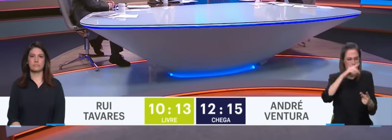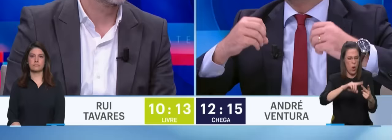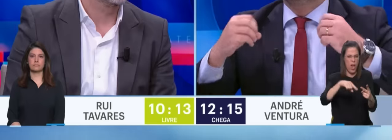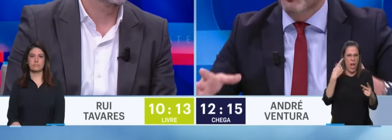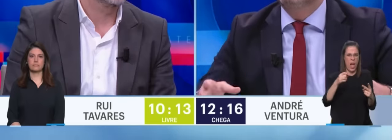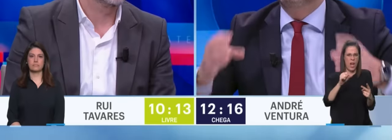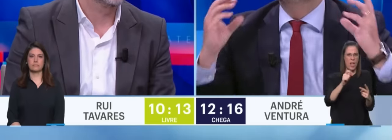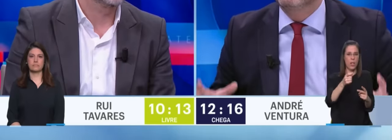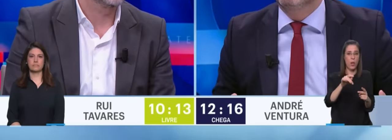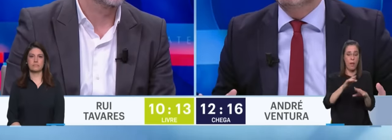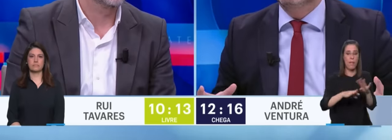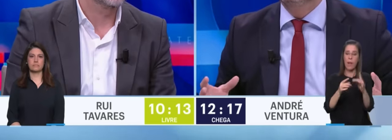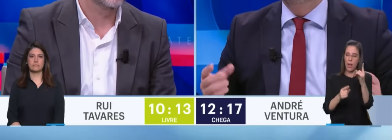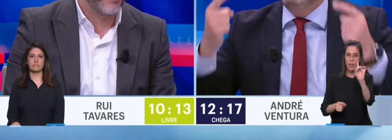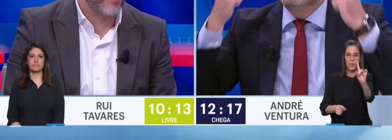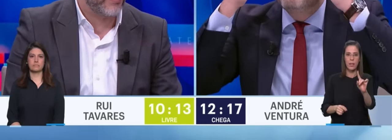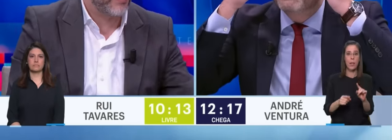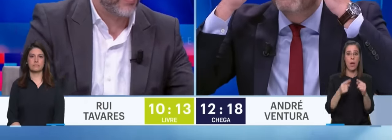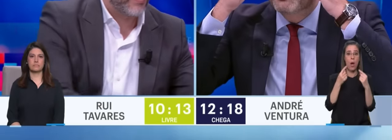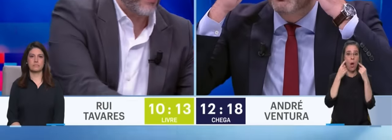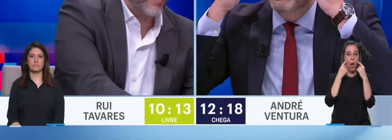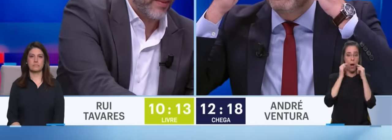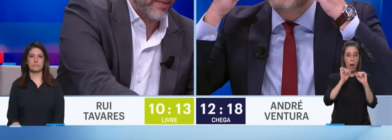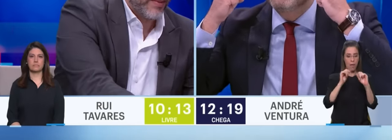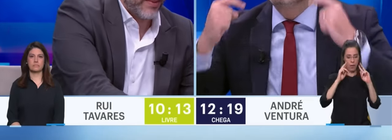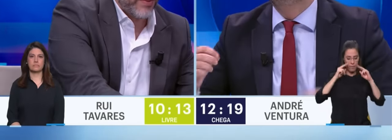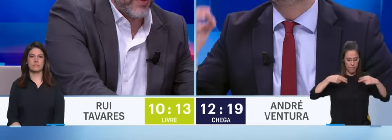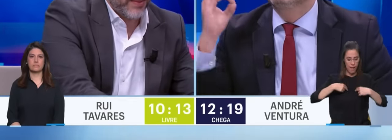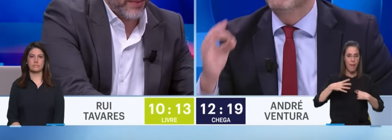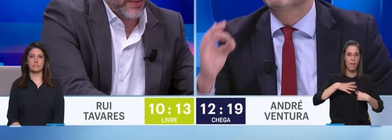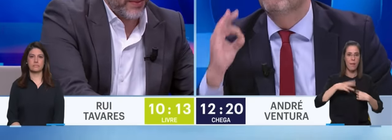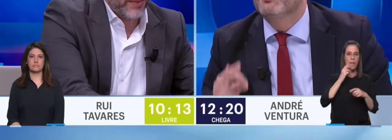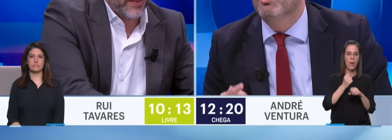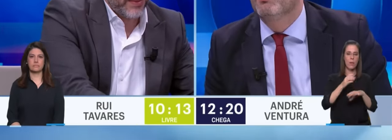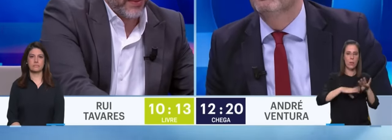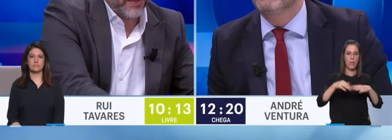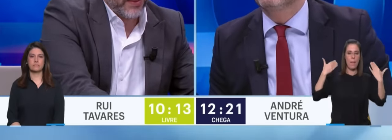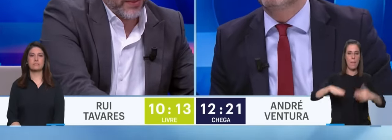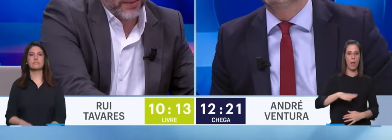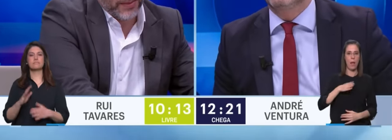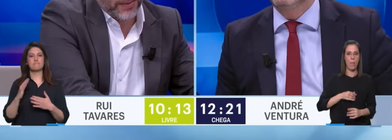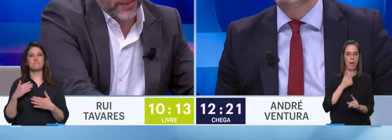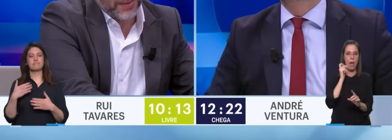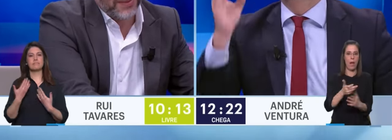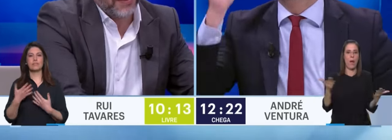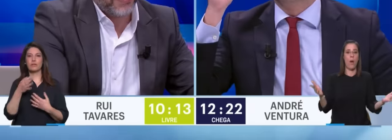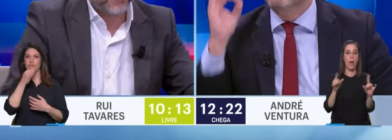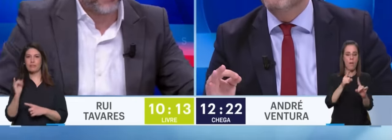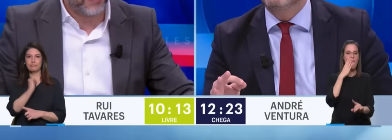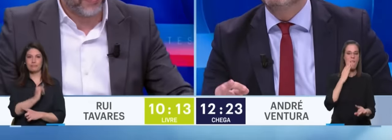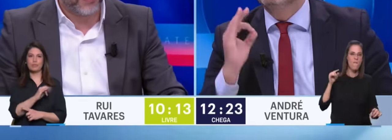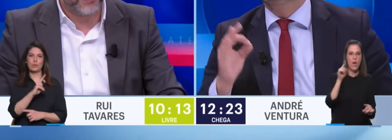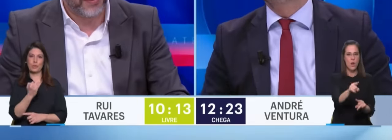na Jorge Meloni façam uma coisa olhem para dentro da vossa consciência e Vejam o mal que estão a fazer ao mund passar a palavra ao Rui